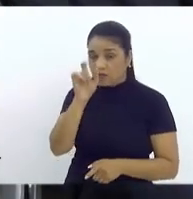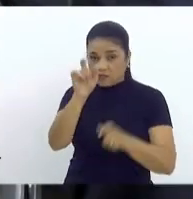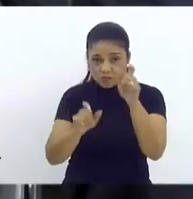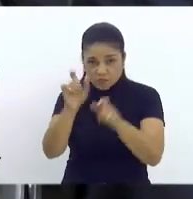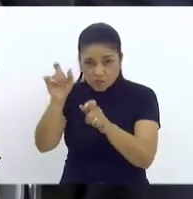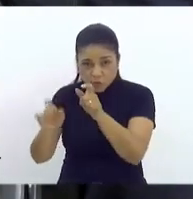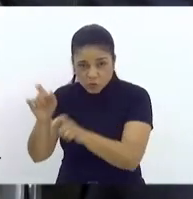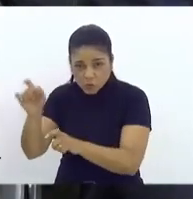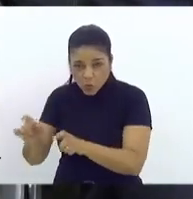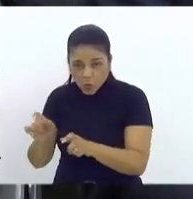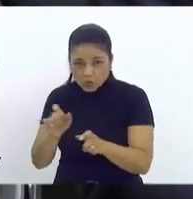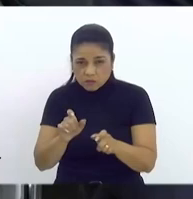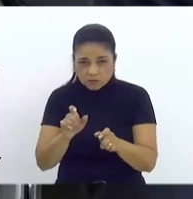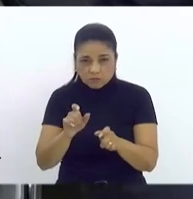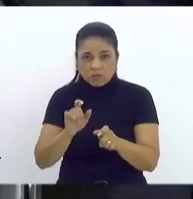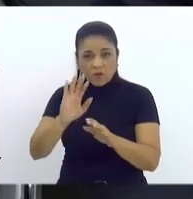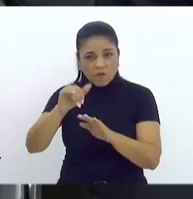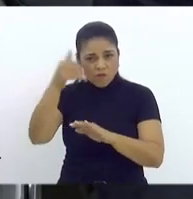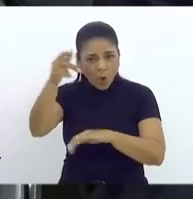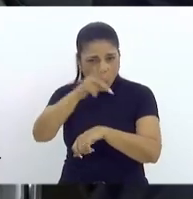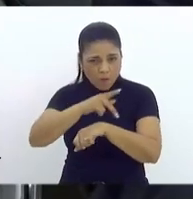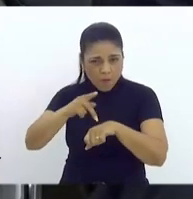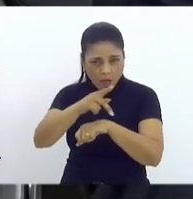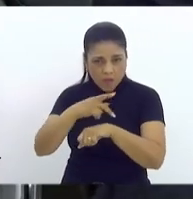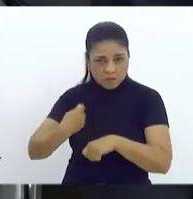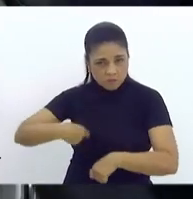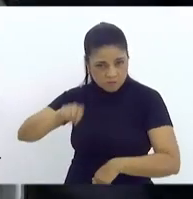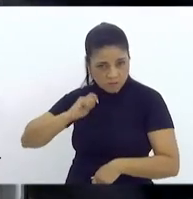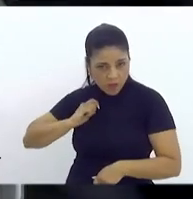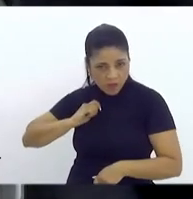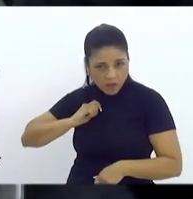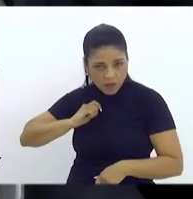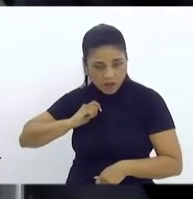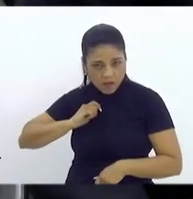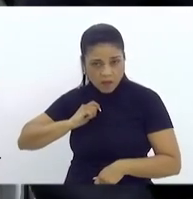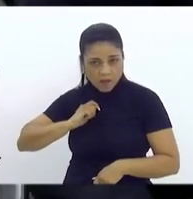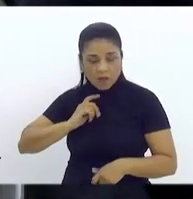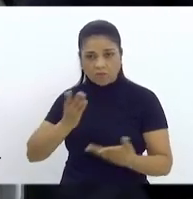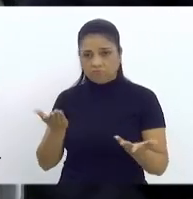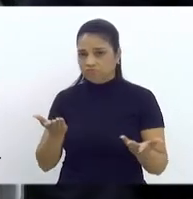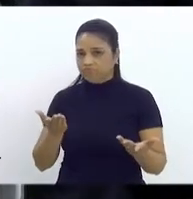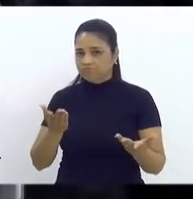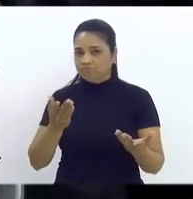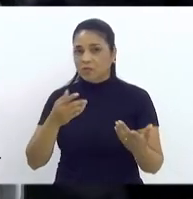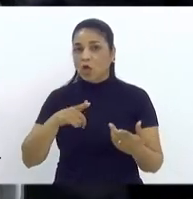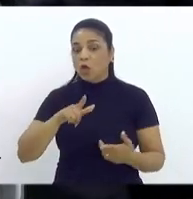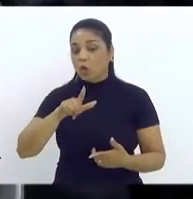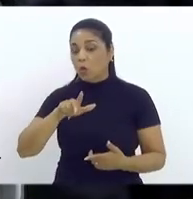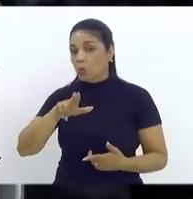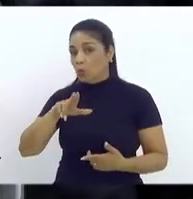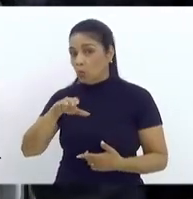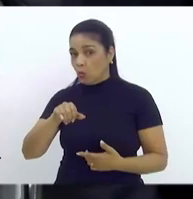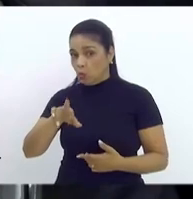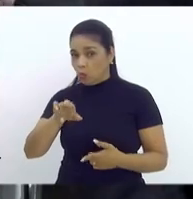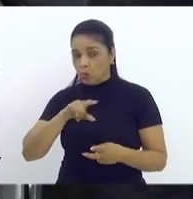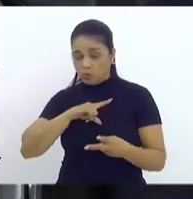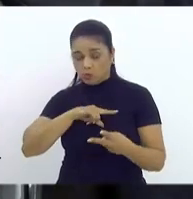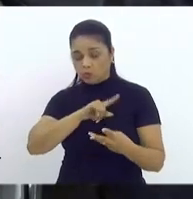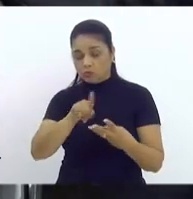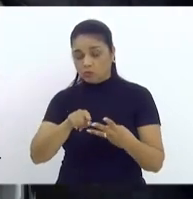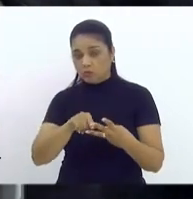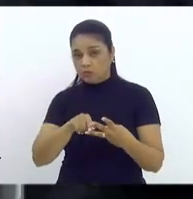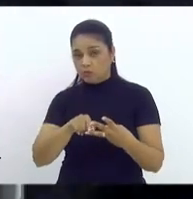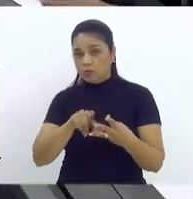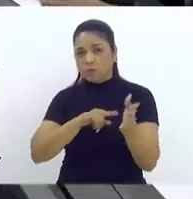na Espanha. Como essa distribuição? Então, mais essa pergunta em relação ao lucro. Se tem outra também aqui. 25%